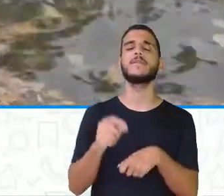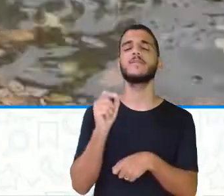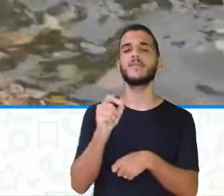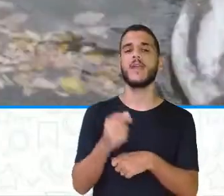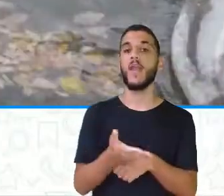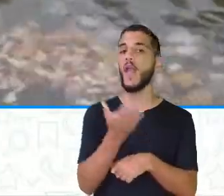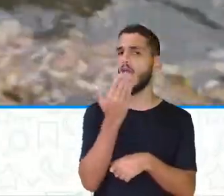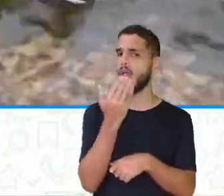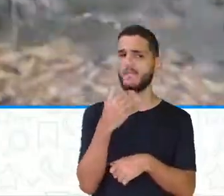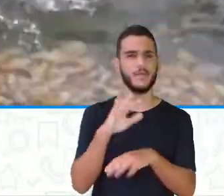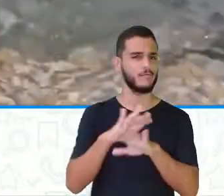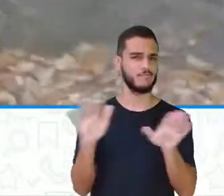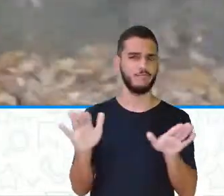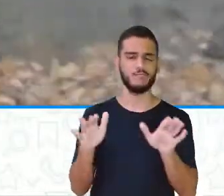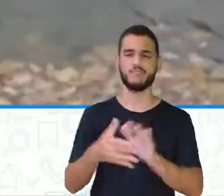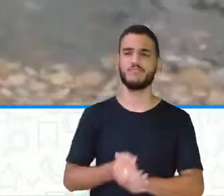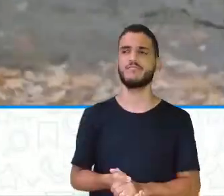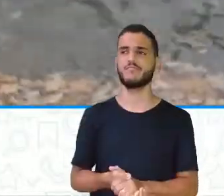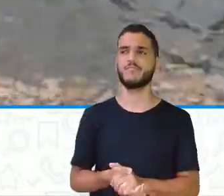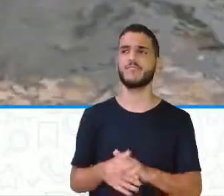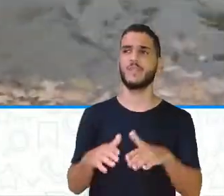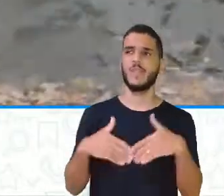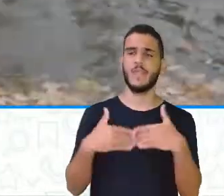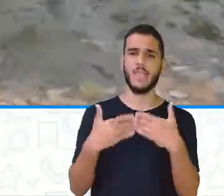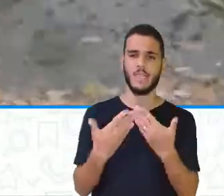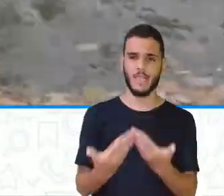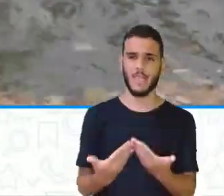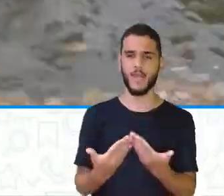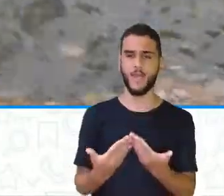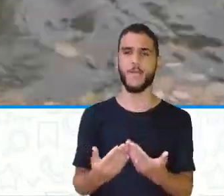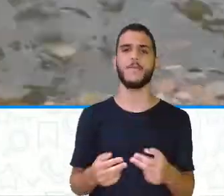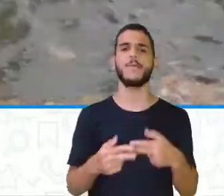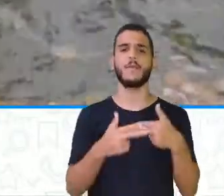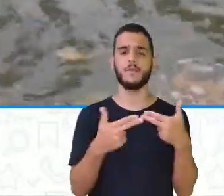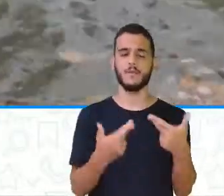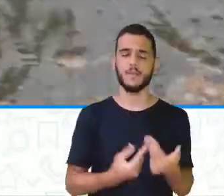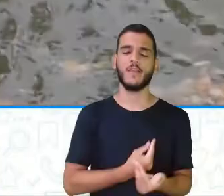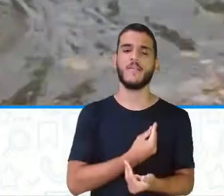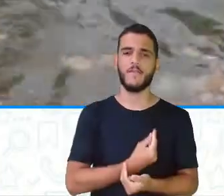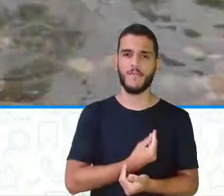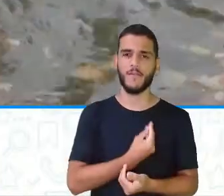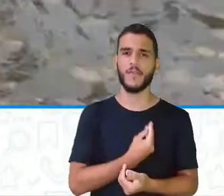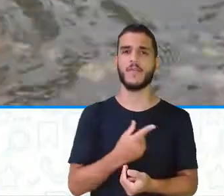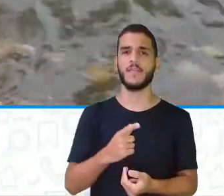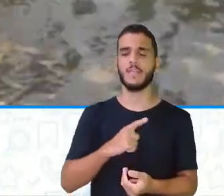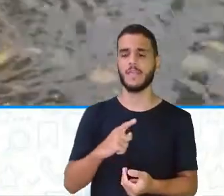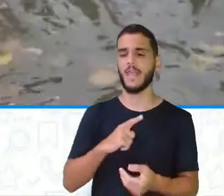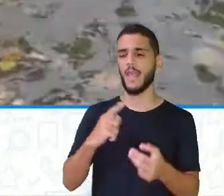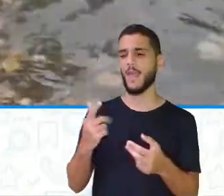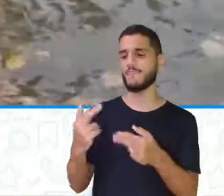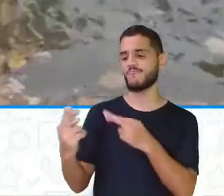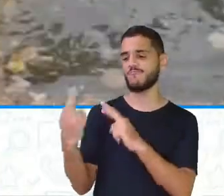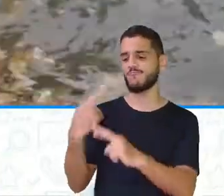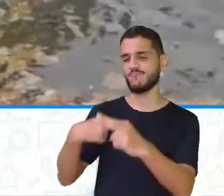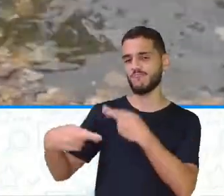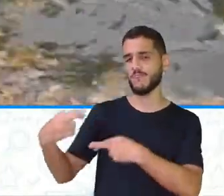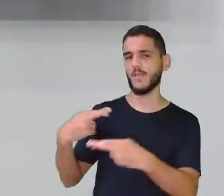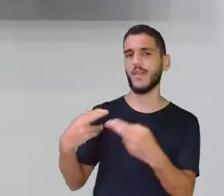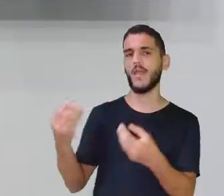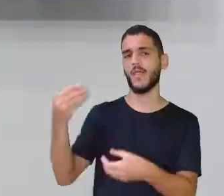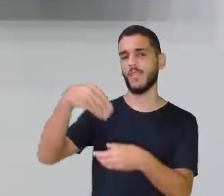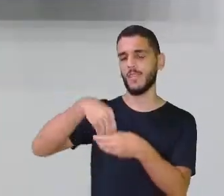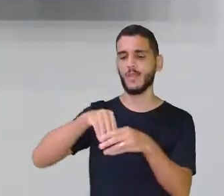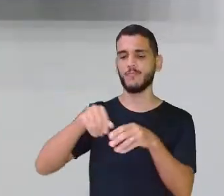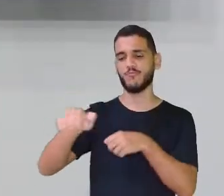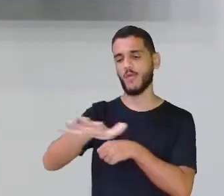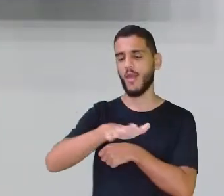seu alimento. Então, esses seres vivos que se relacionam aí com o ambiente, em muitos momentos eles estão em determinado